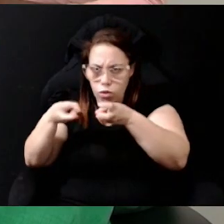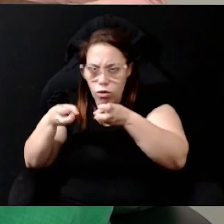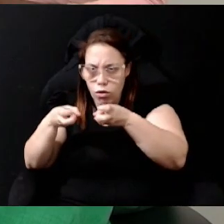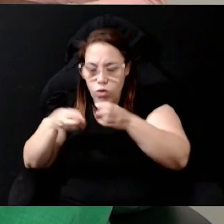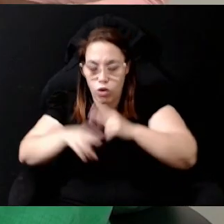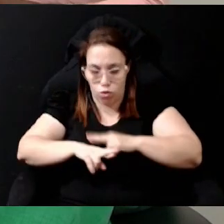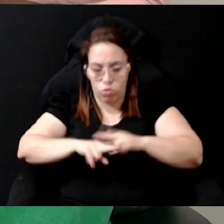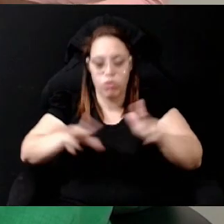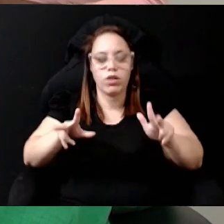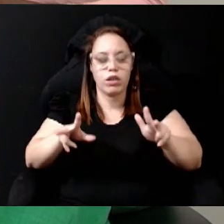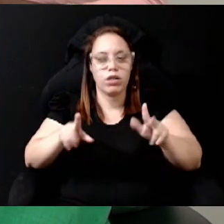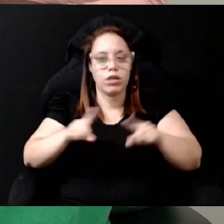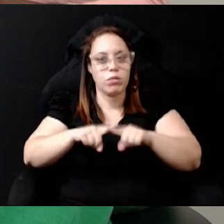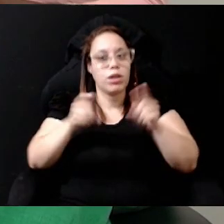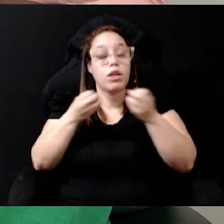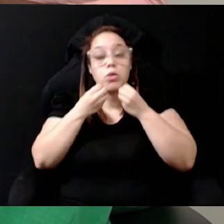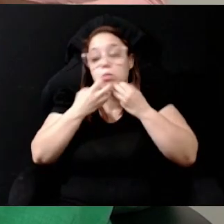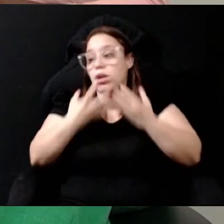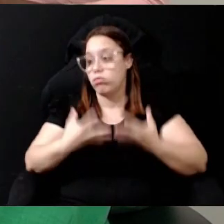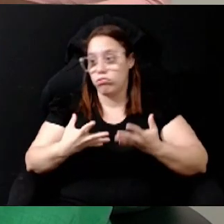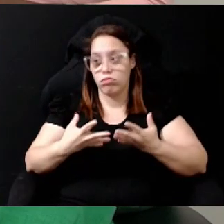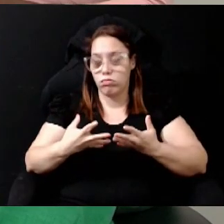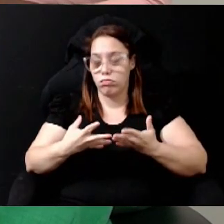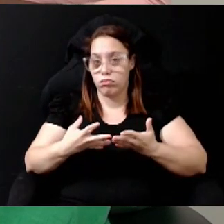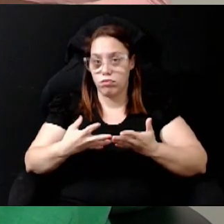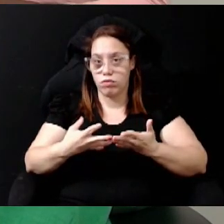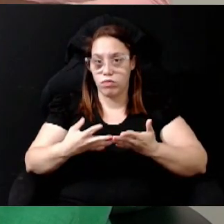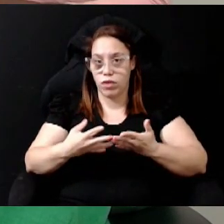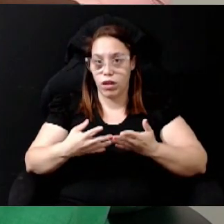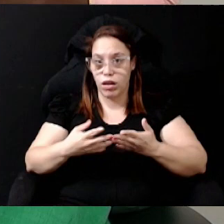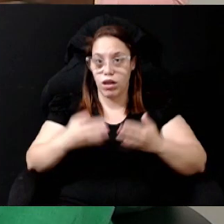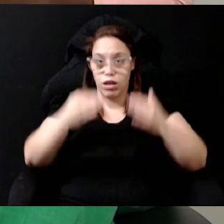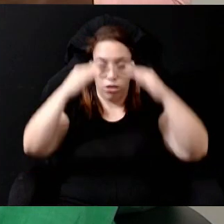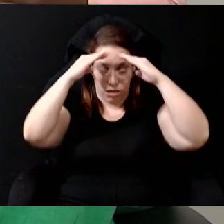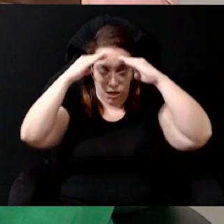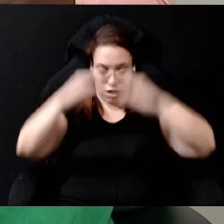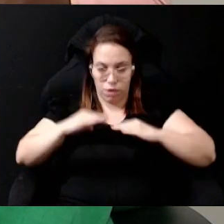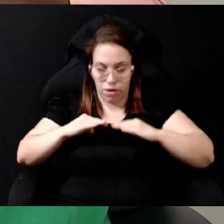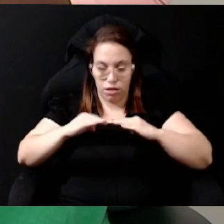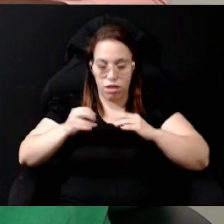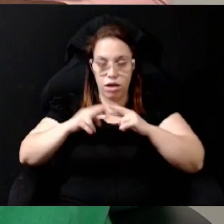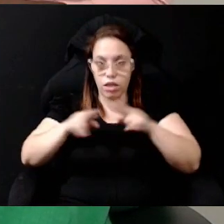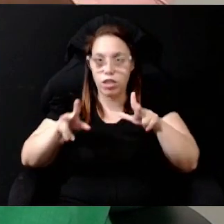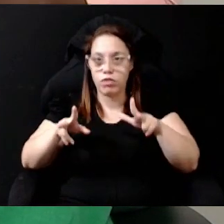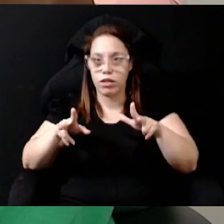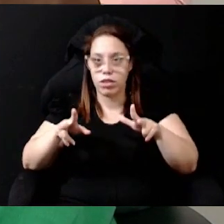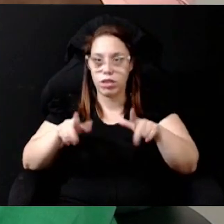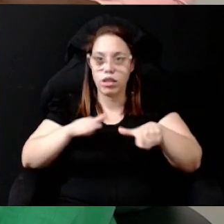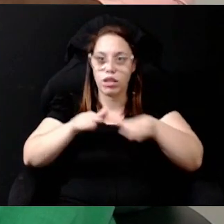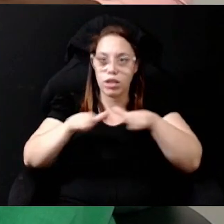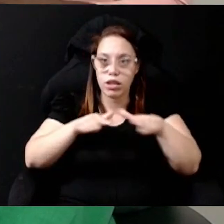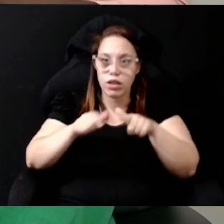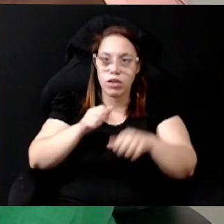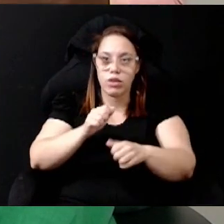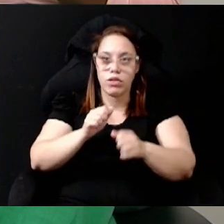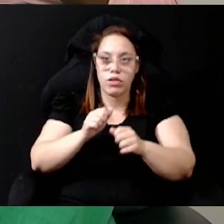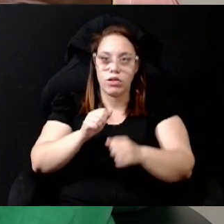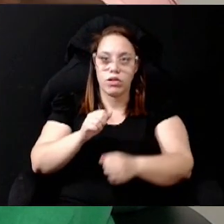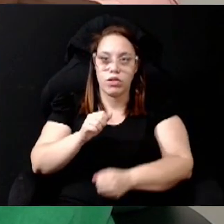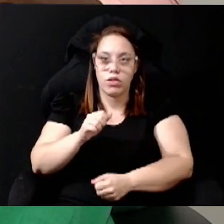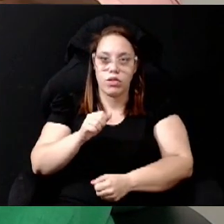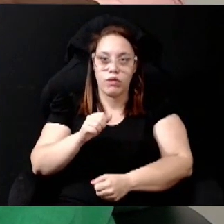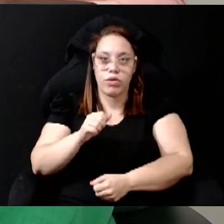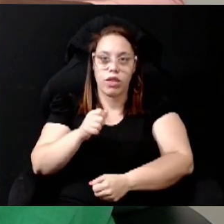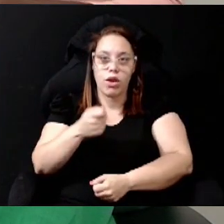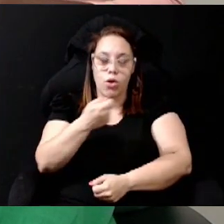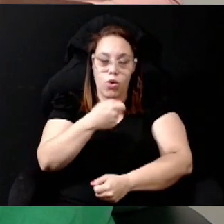deles perceberem, sim, que nós somos diferentes, mas está tudo bem, que eu não desrespeito o outro só pela diferença. Então, a professora trabalha e o agente de